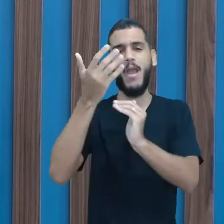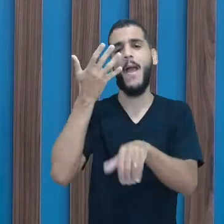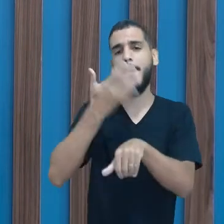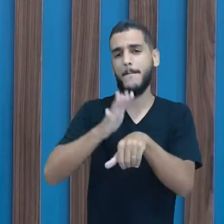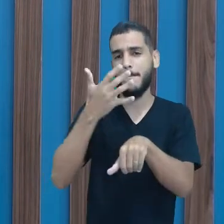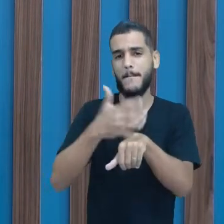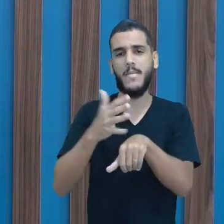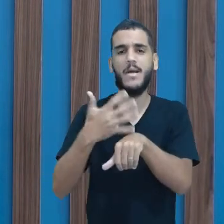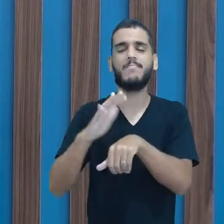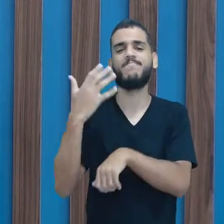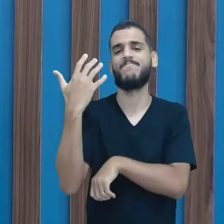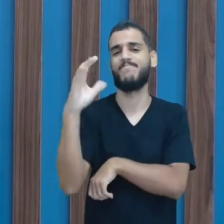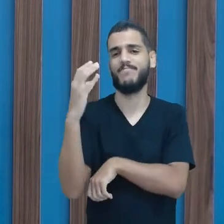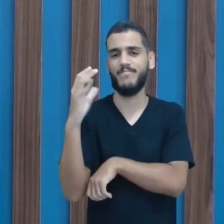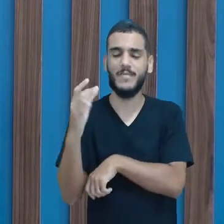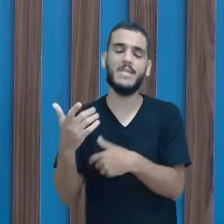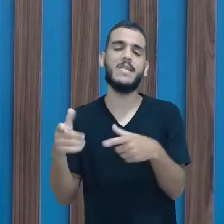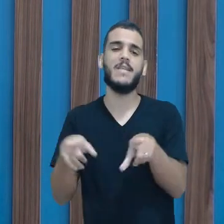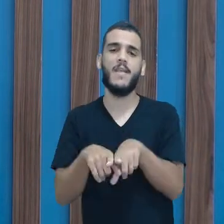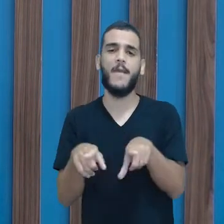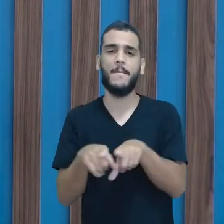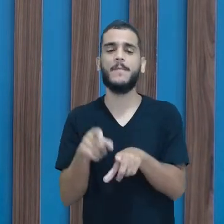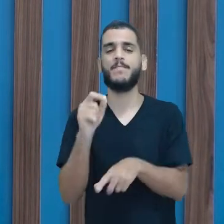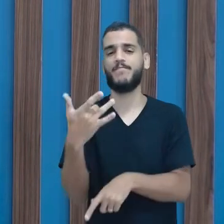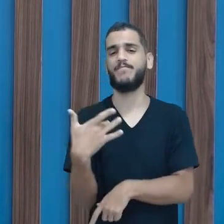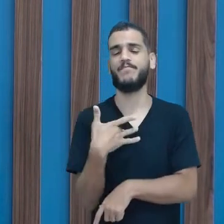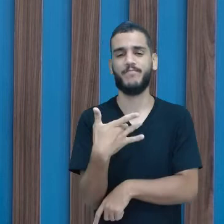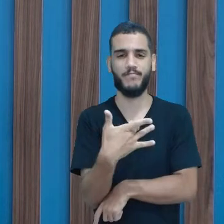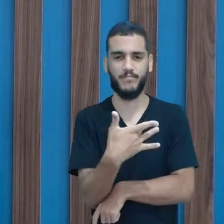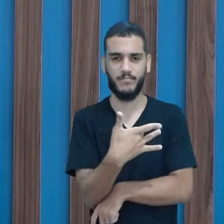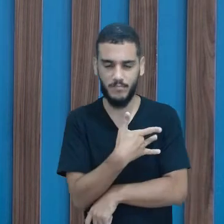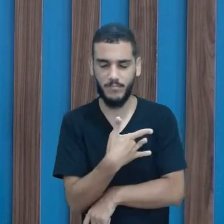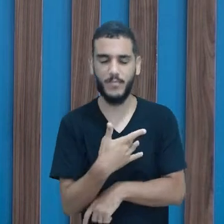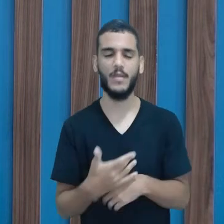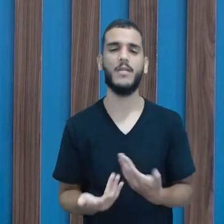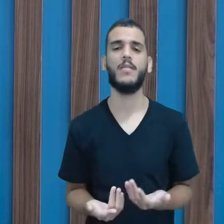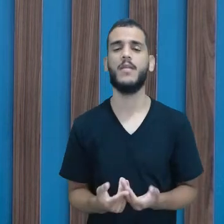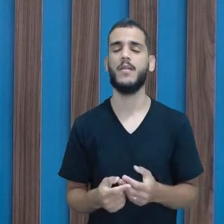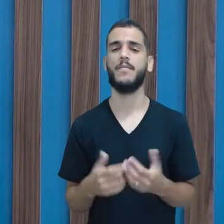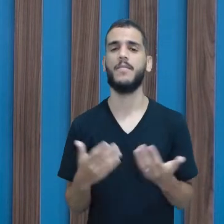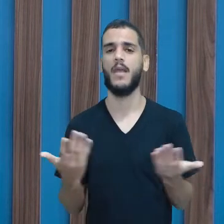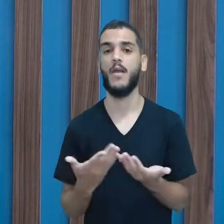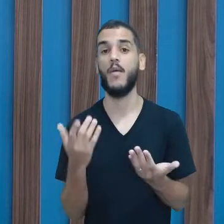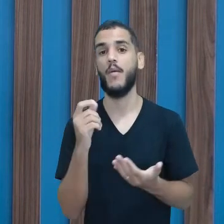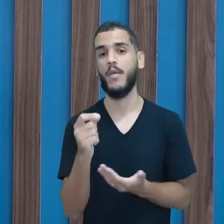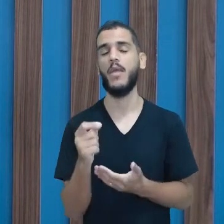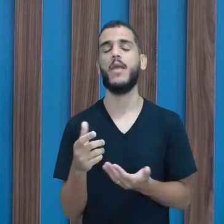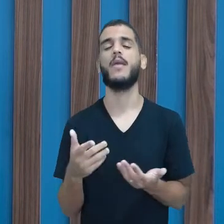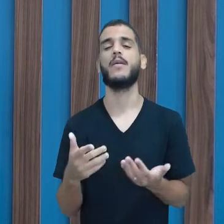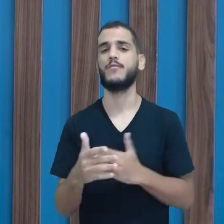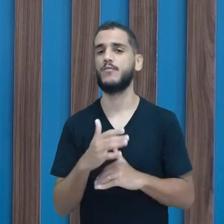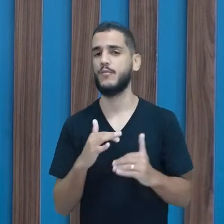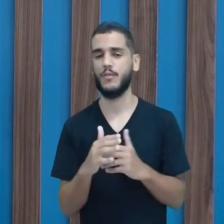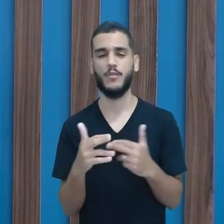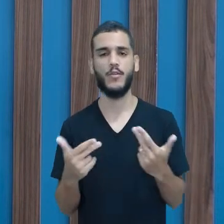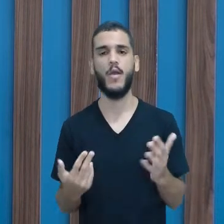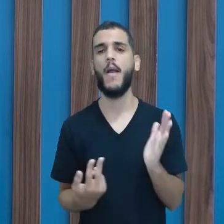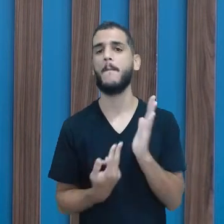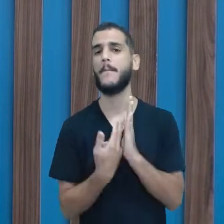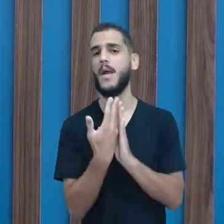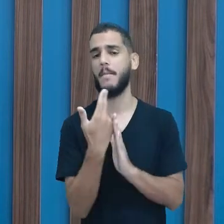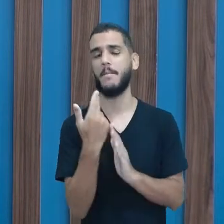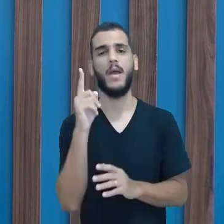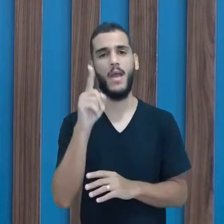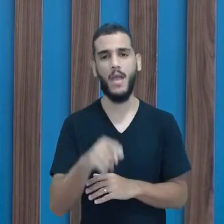práticas nas ciências, na questão da saúde, né? Que são agora os procedimentos cirúrgicos, né? Bem